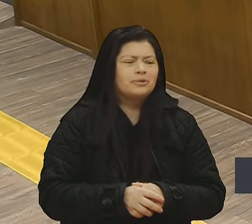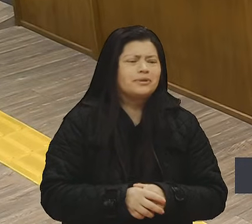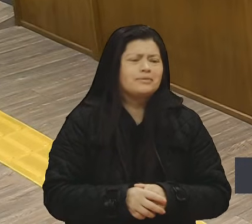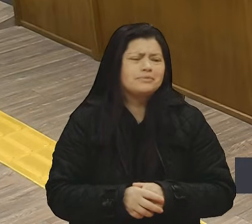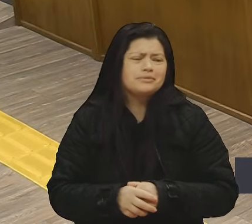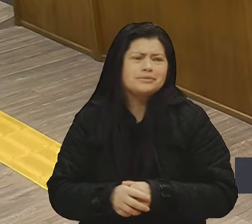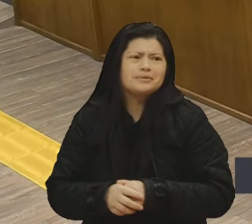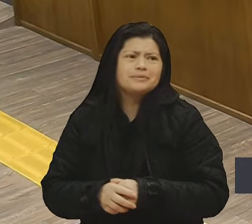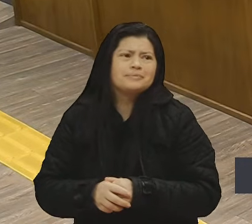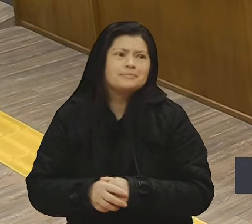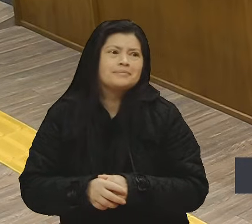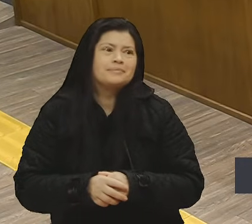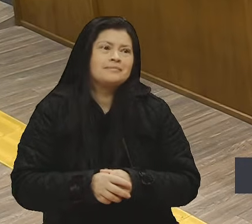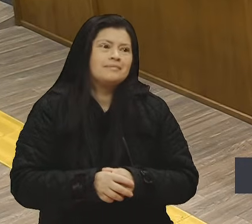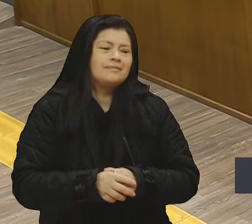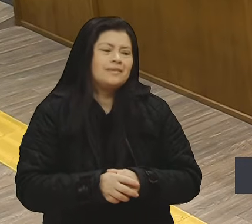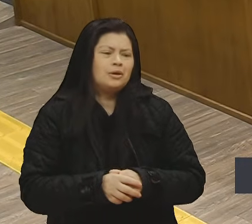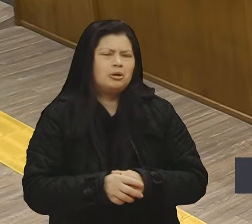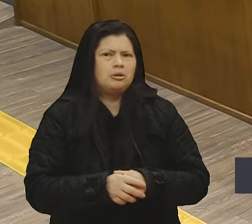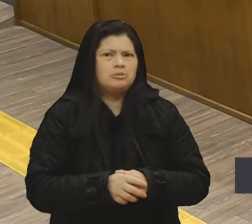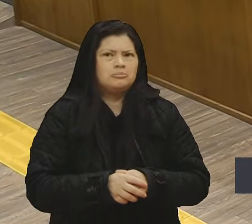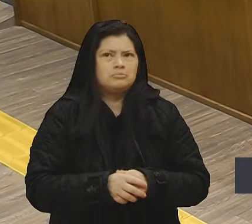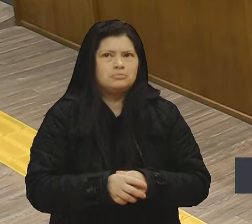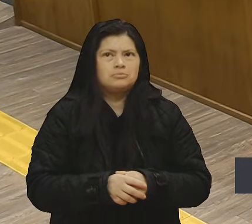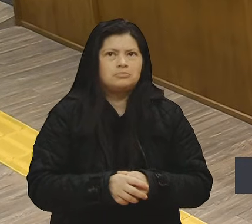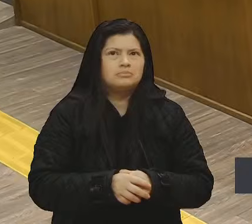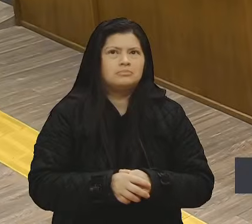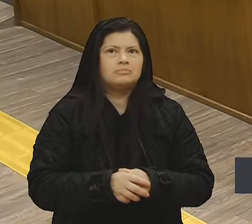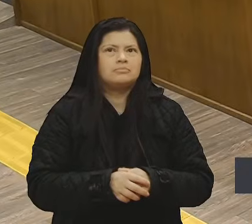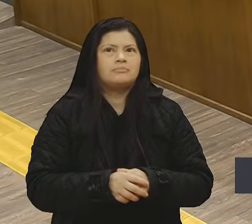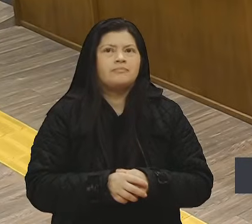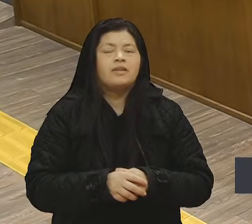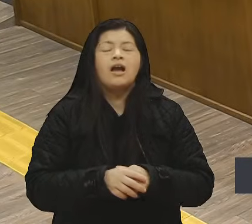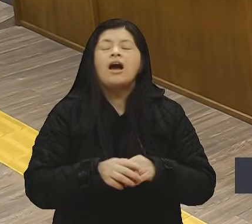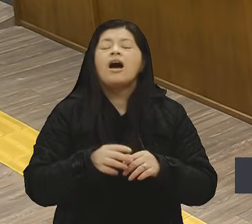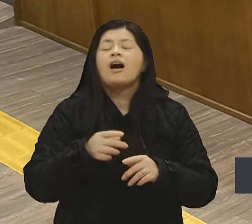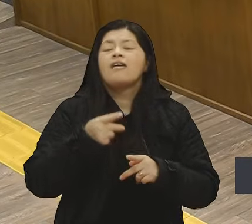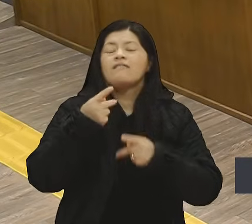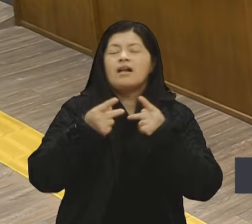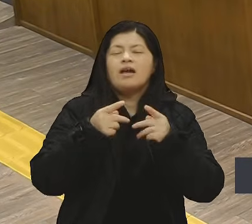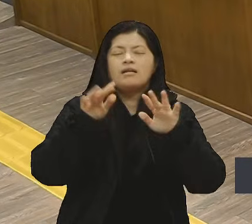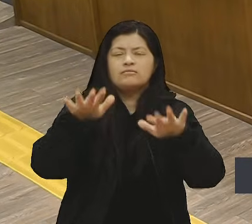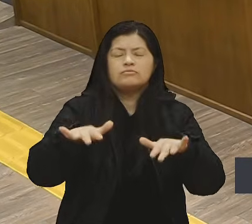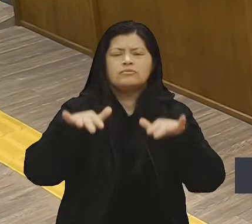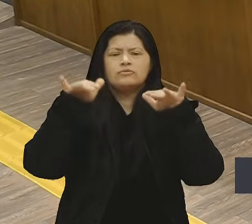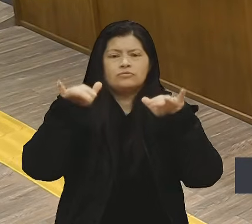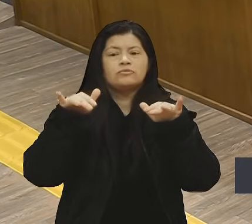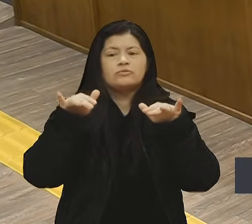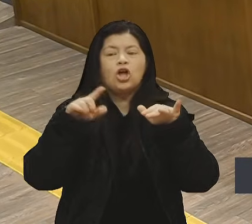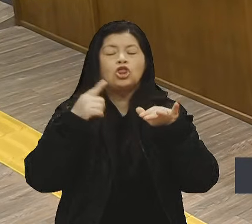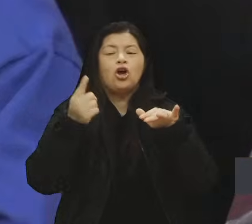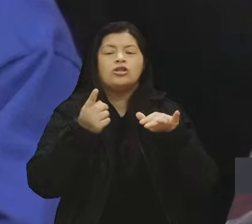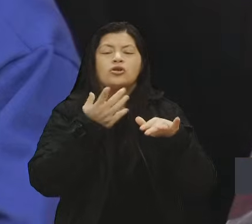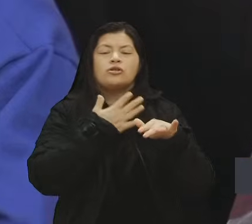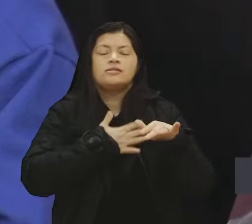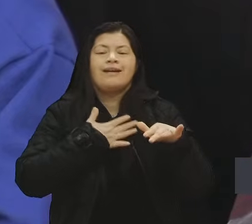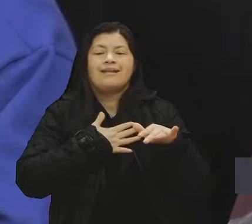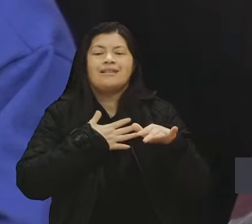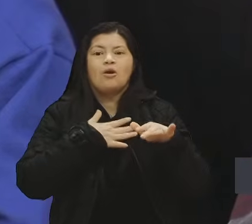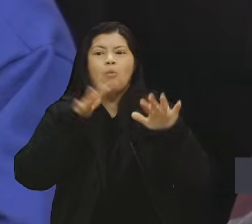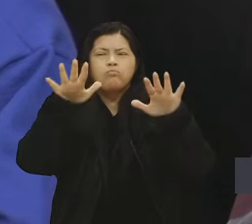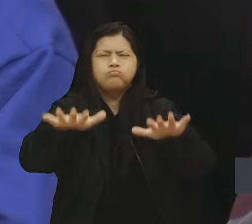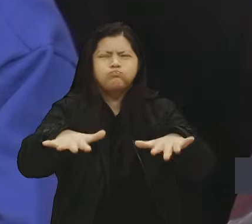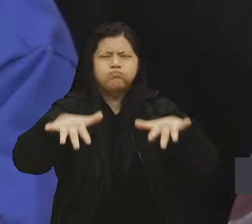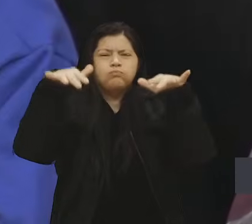Bom, agradecer a oportunidade de dizer que essa audiência, evidentemente que nós gostaríamos do plenário lotado, mas